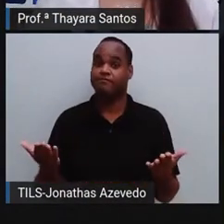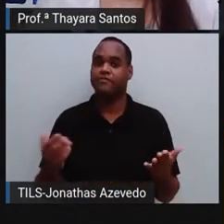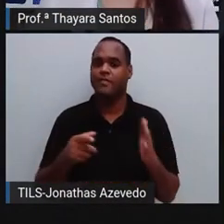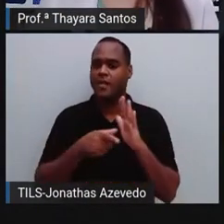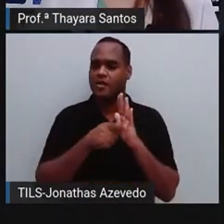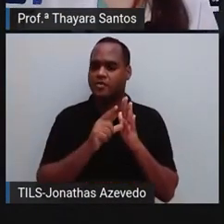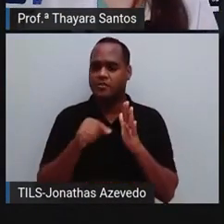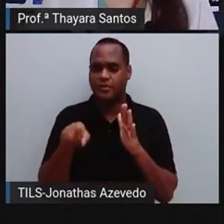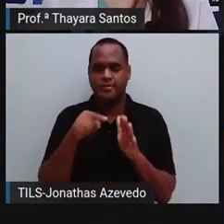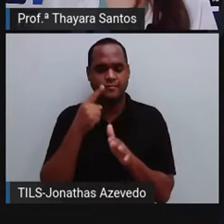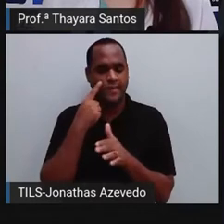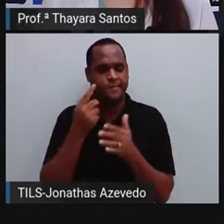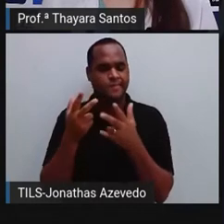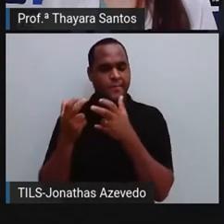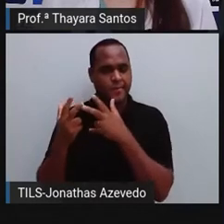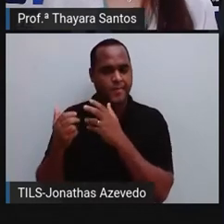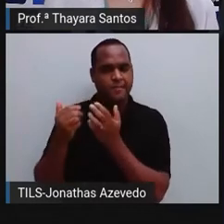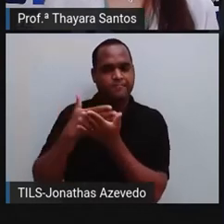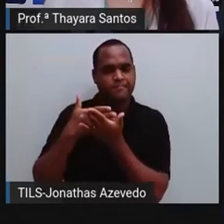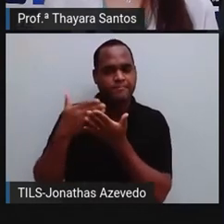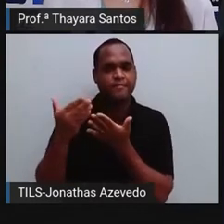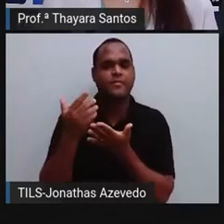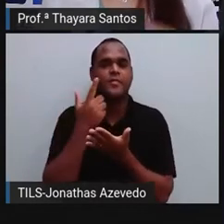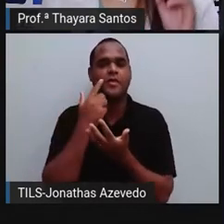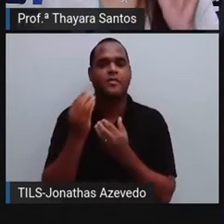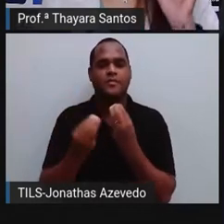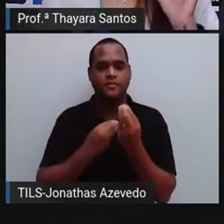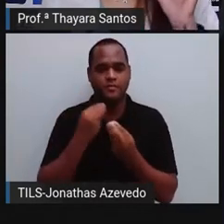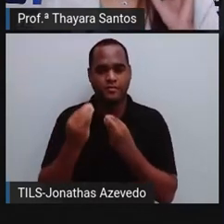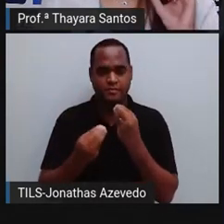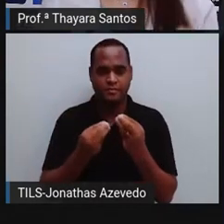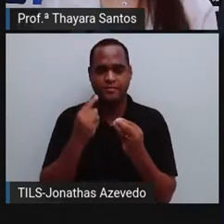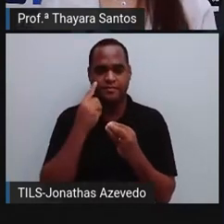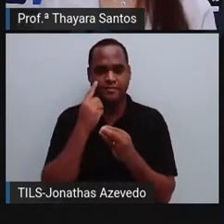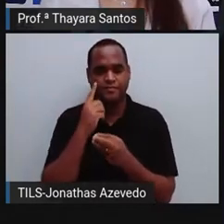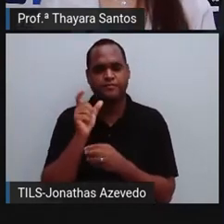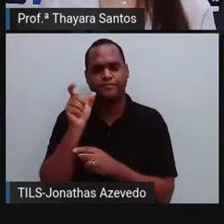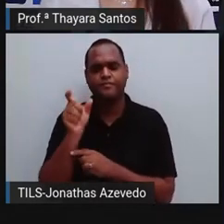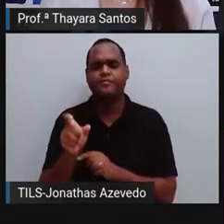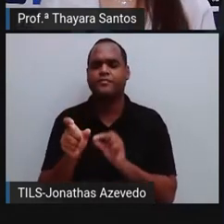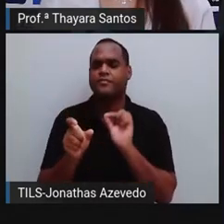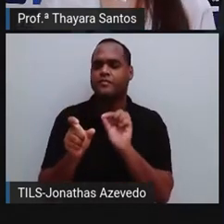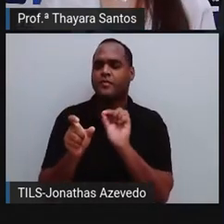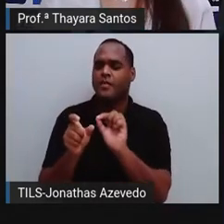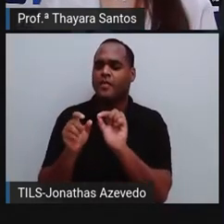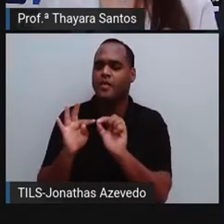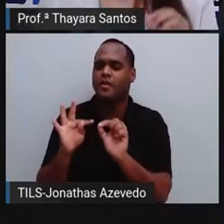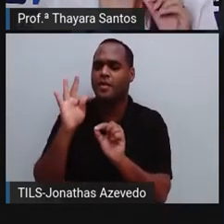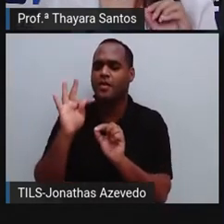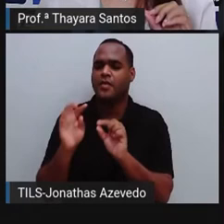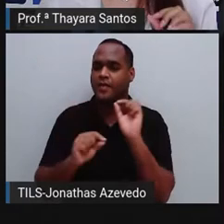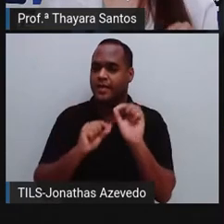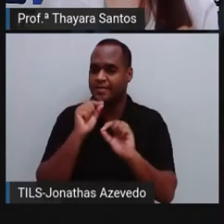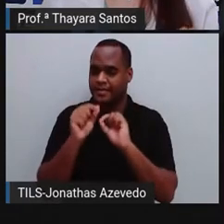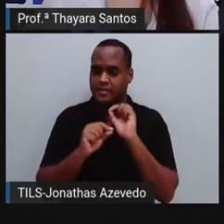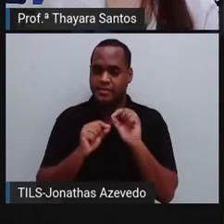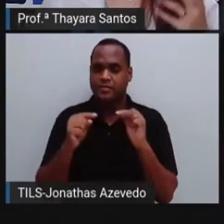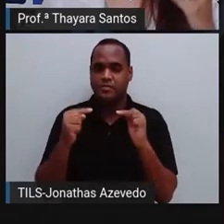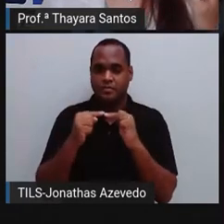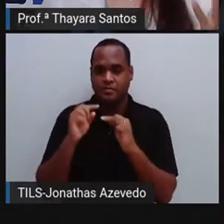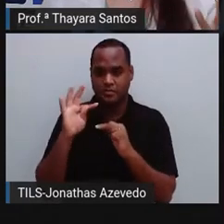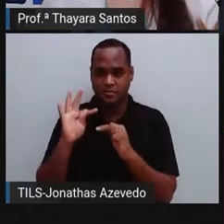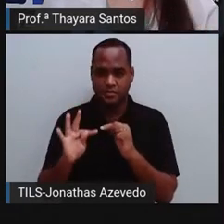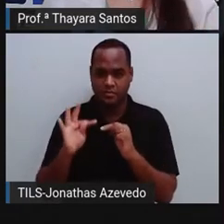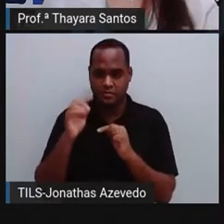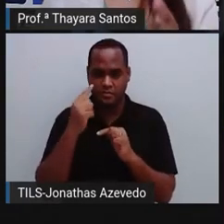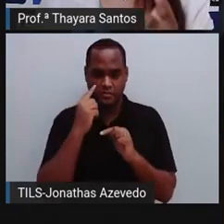Então, antes da gente ver a sensação térmica, vamos ver só uma característica aqui da temperatura. Essa temperatura, que a